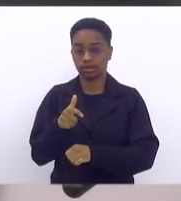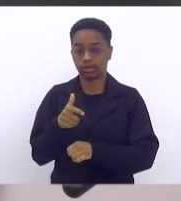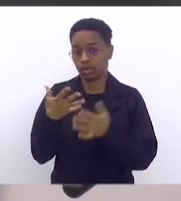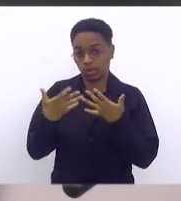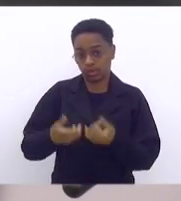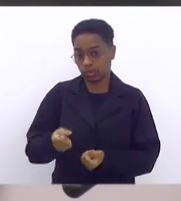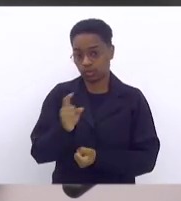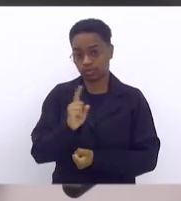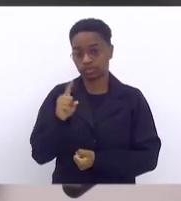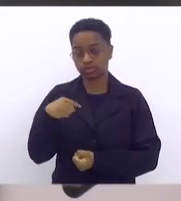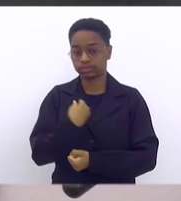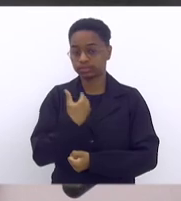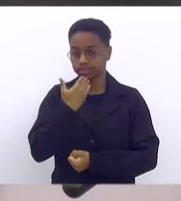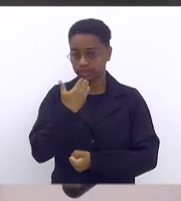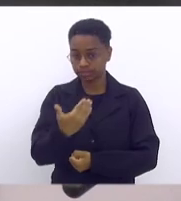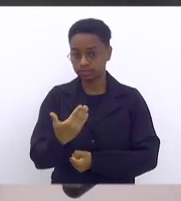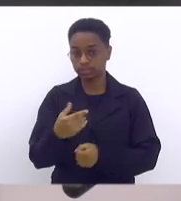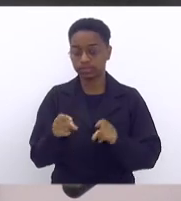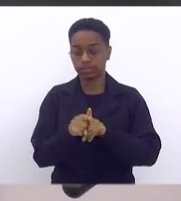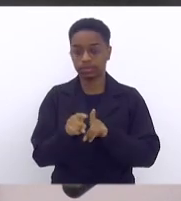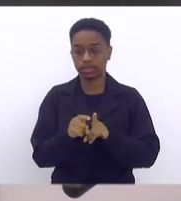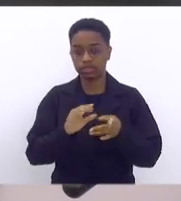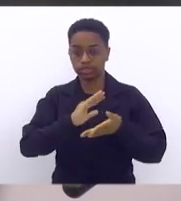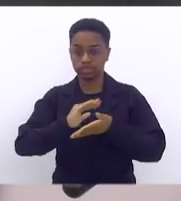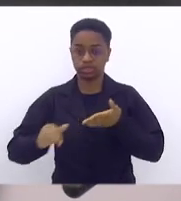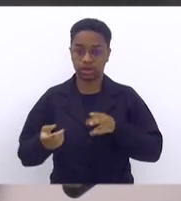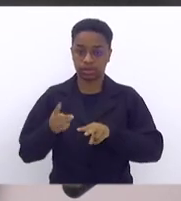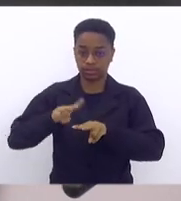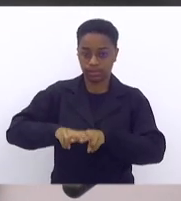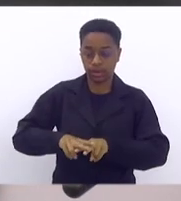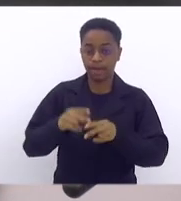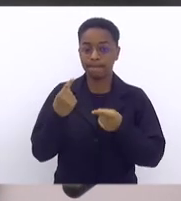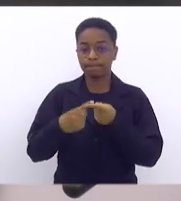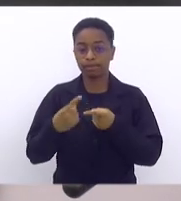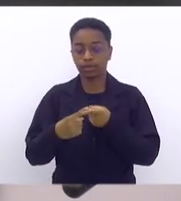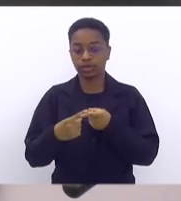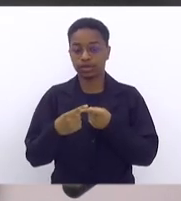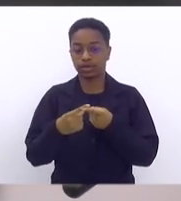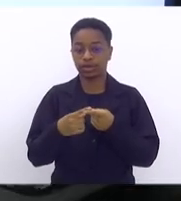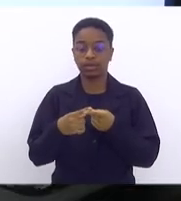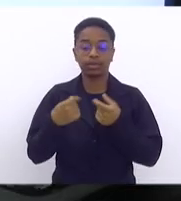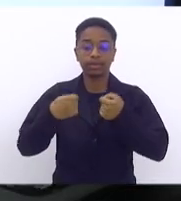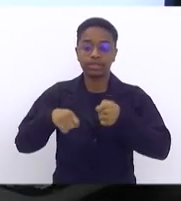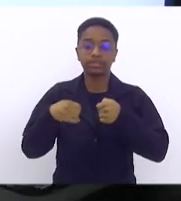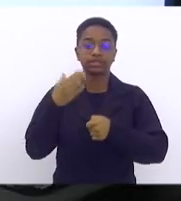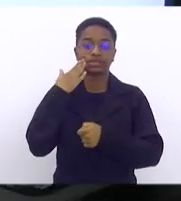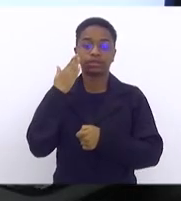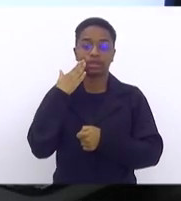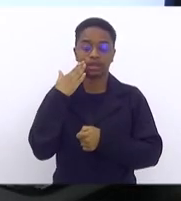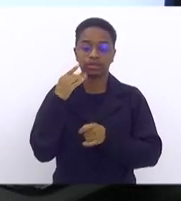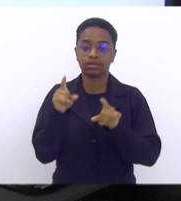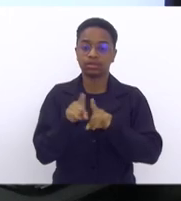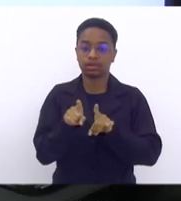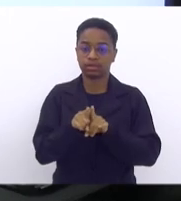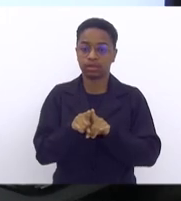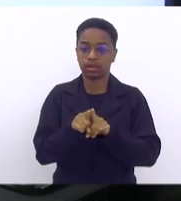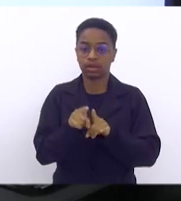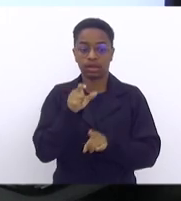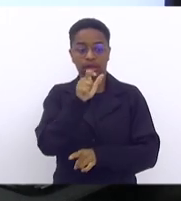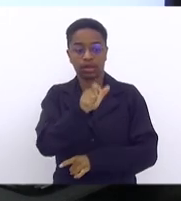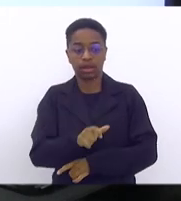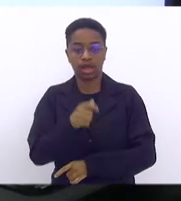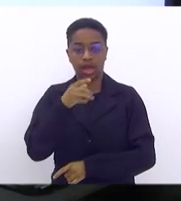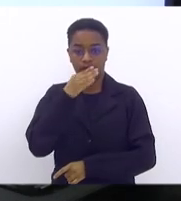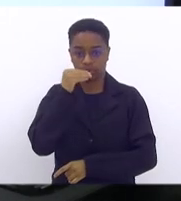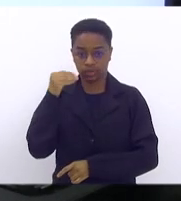acatar, né, o nosso pedido de revogar a prisão preventiva dele, dizendo que faria questão, então, de ouvir a manifestação da adolescente que